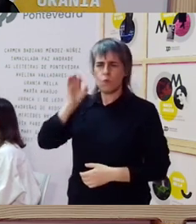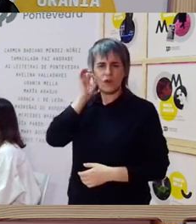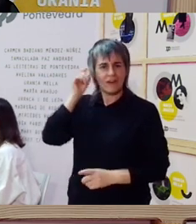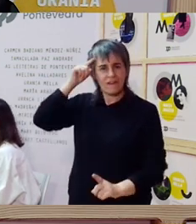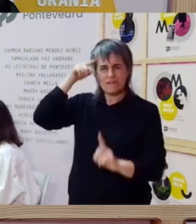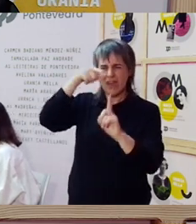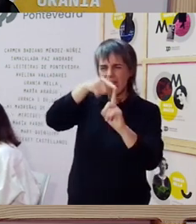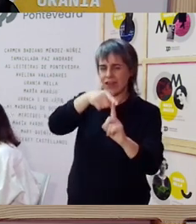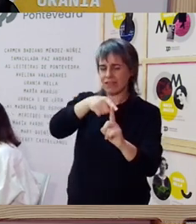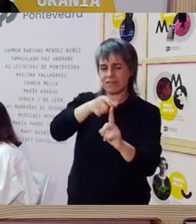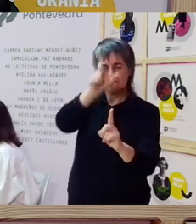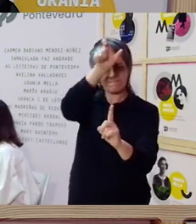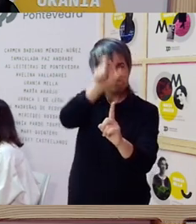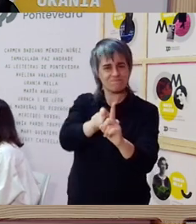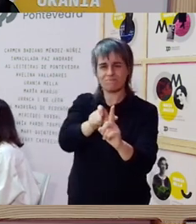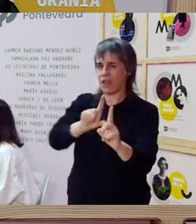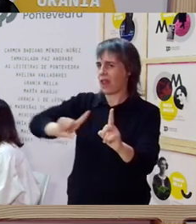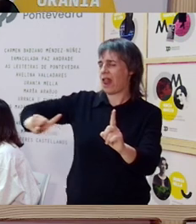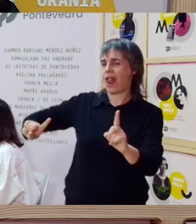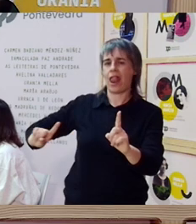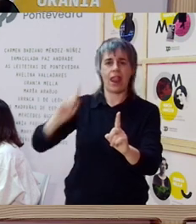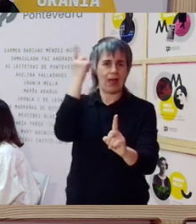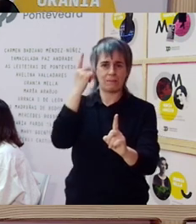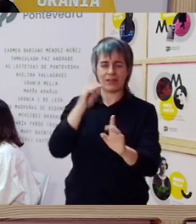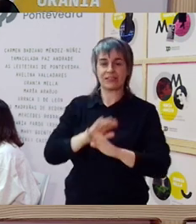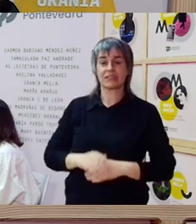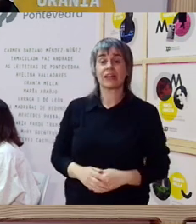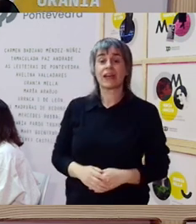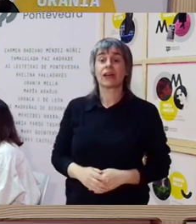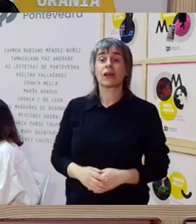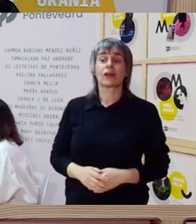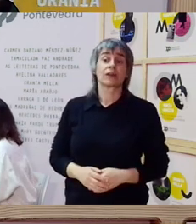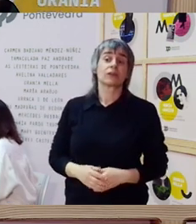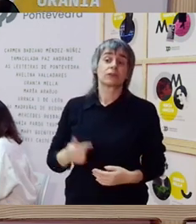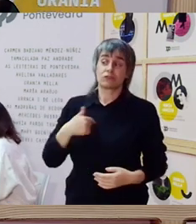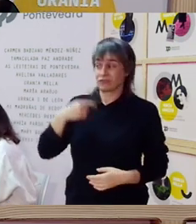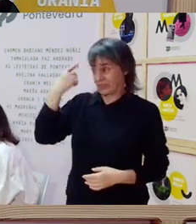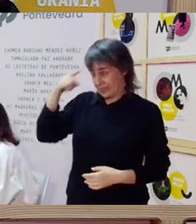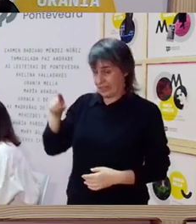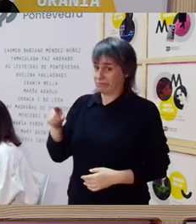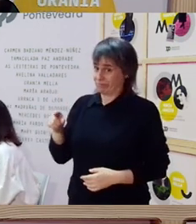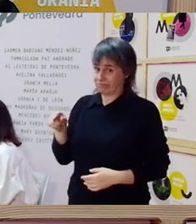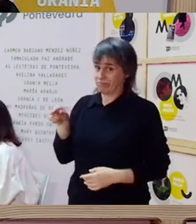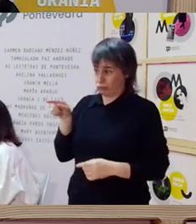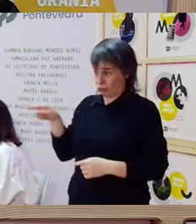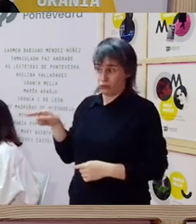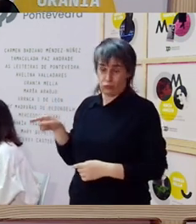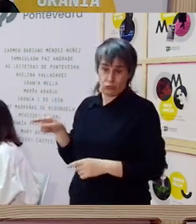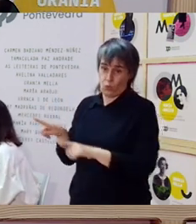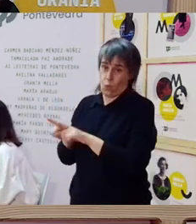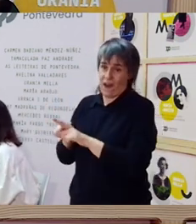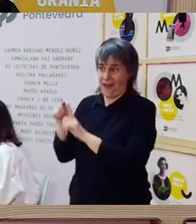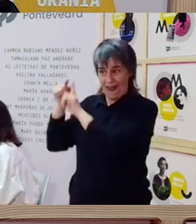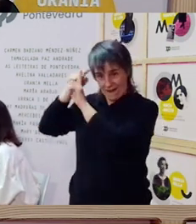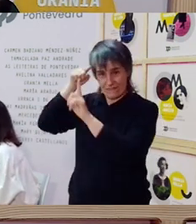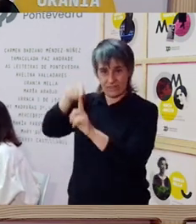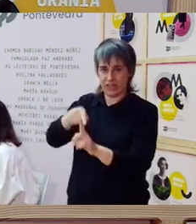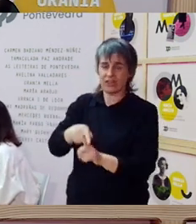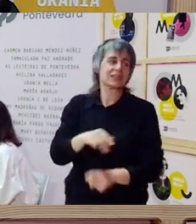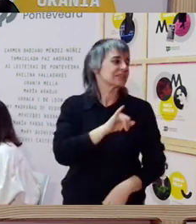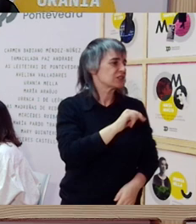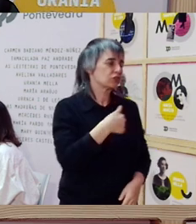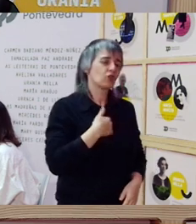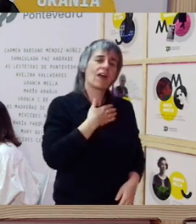un super referente, e pues sí. Para ti estou segura de que é o teu. A mí encantoume estar contigo estes